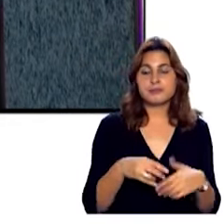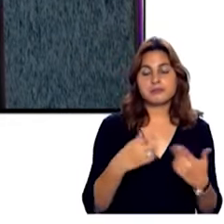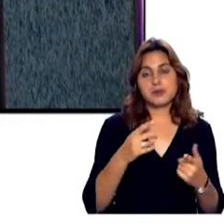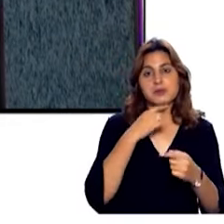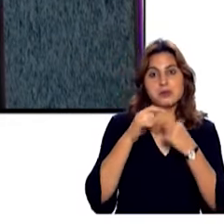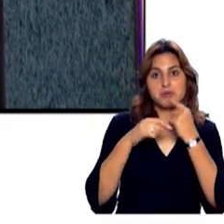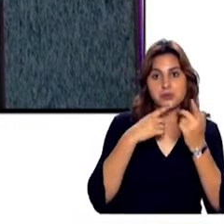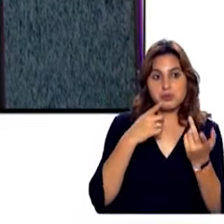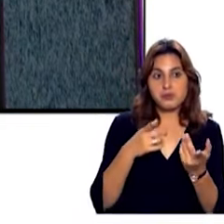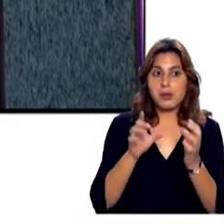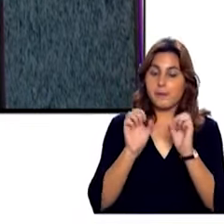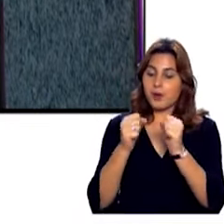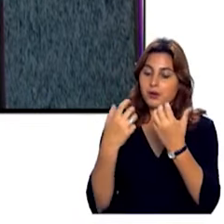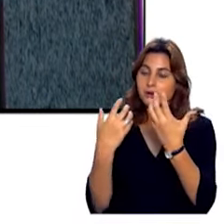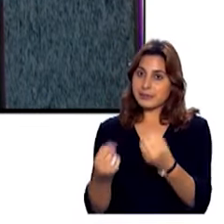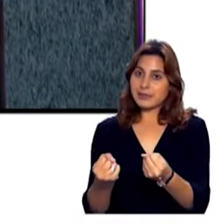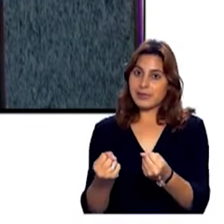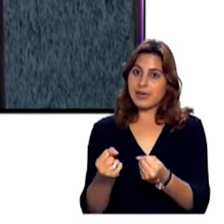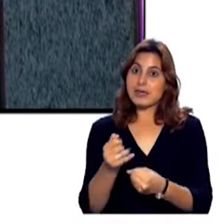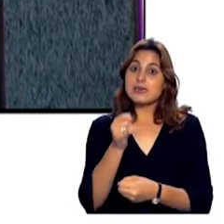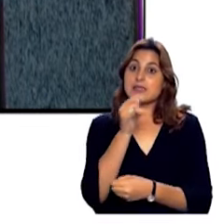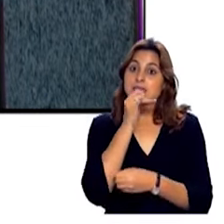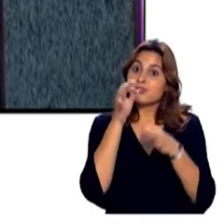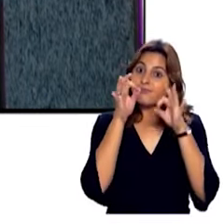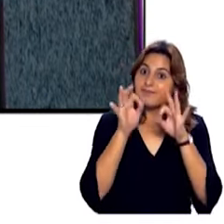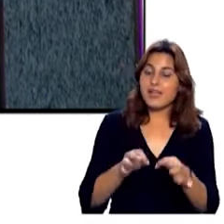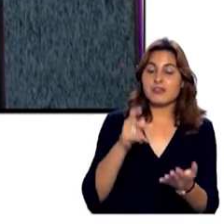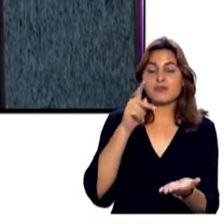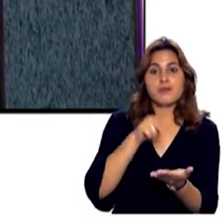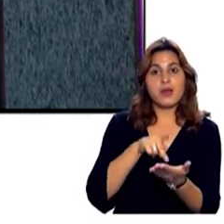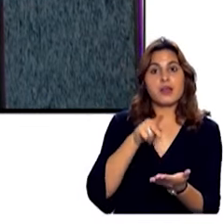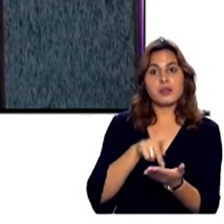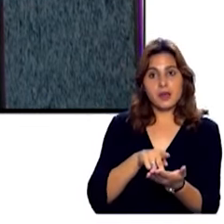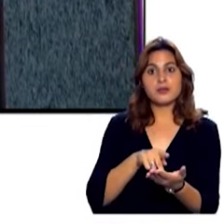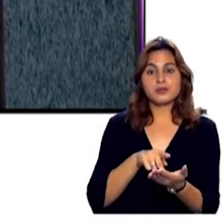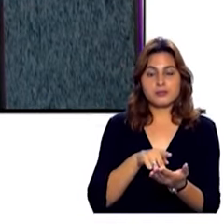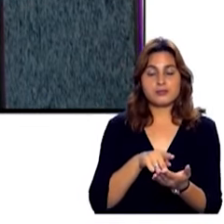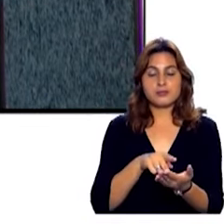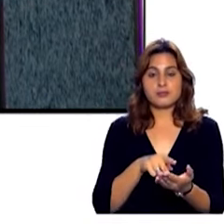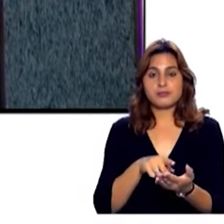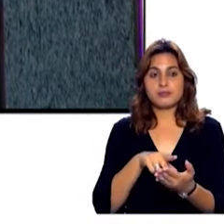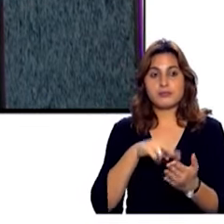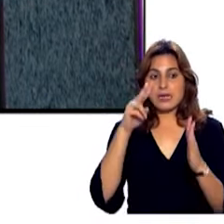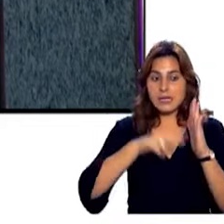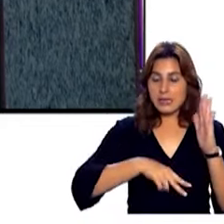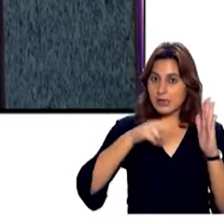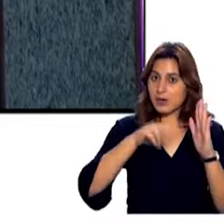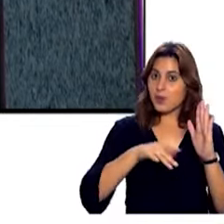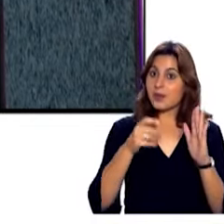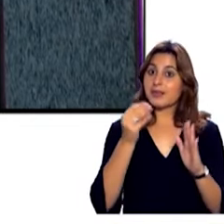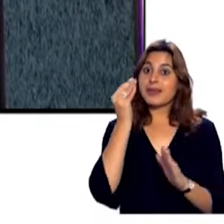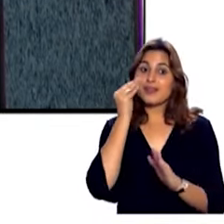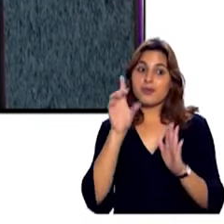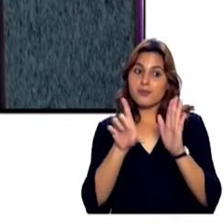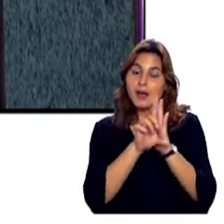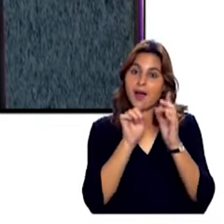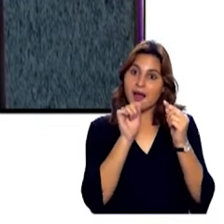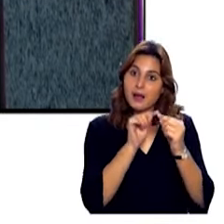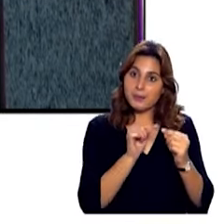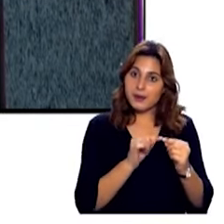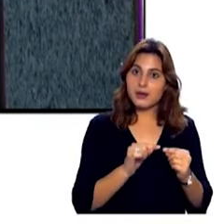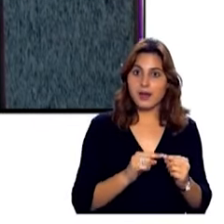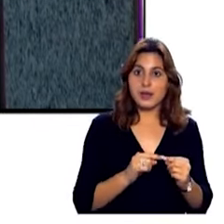agora quando realmente segundo aquele que suscita a suscita não há possibilidade de